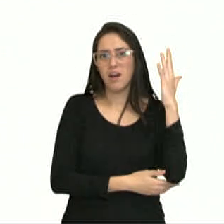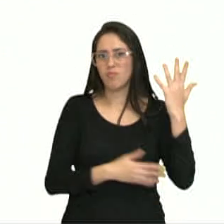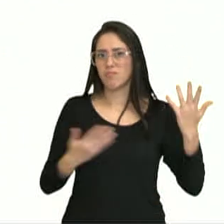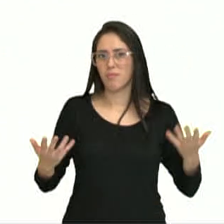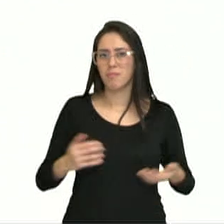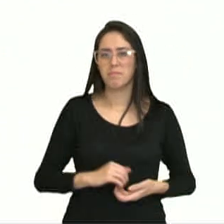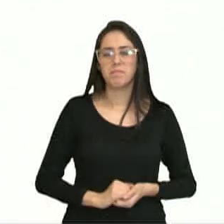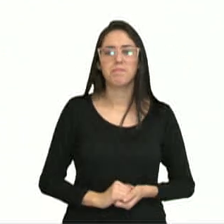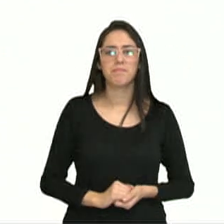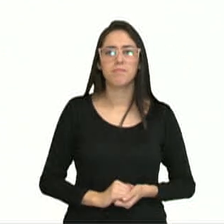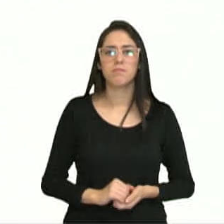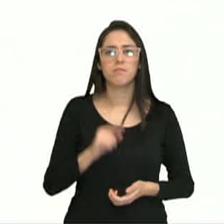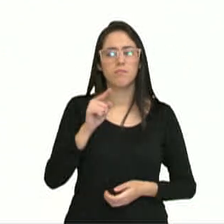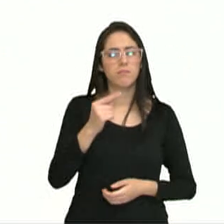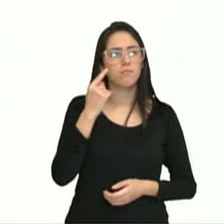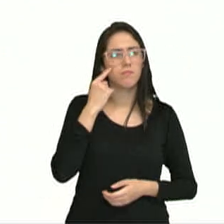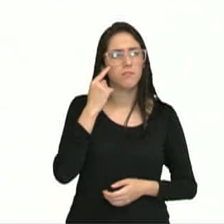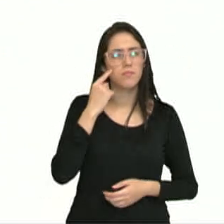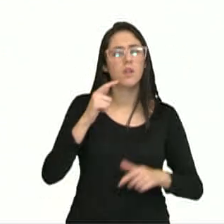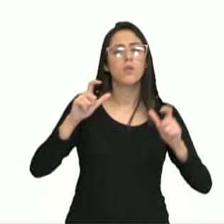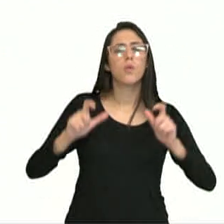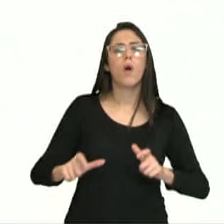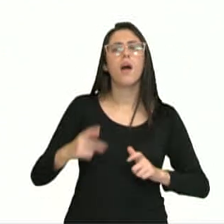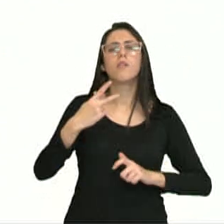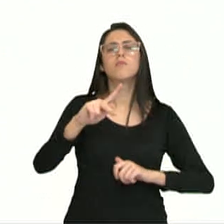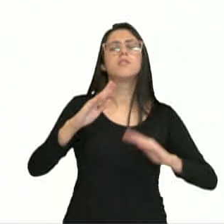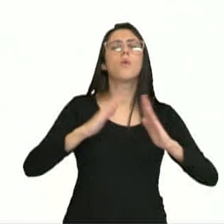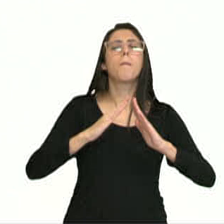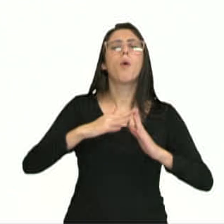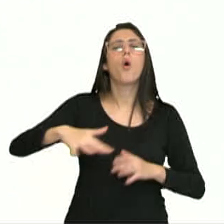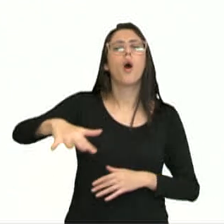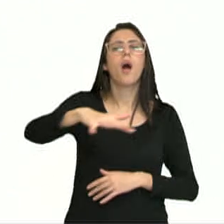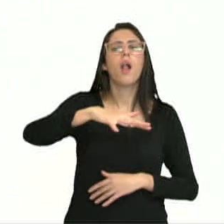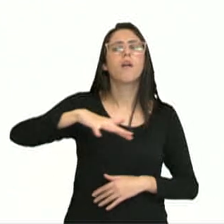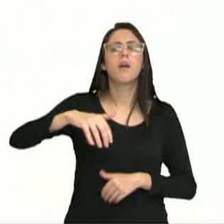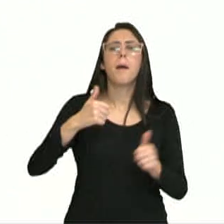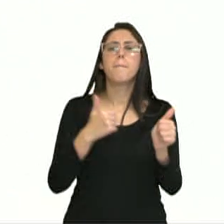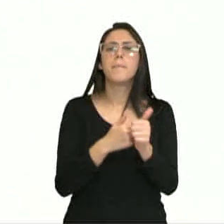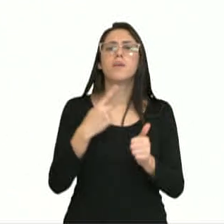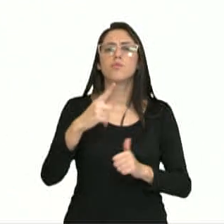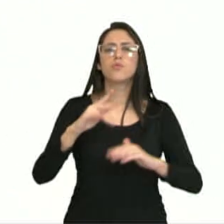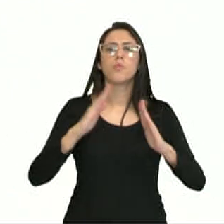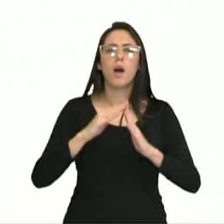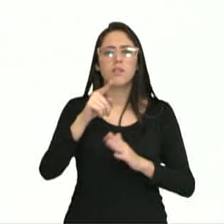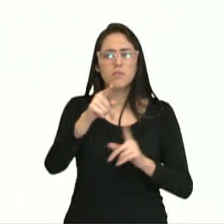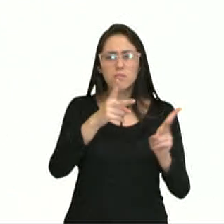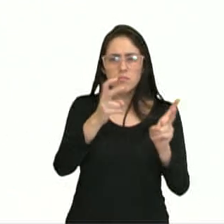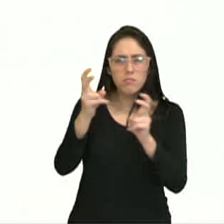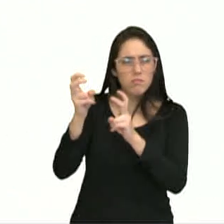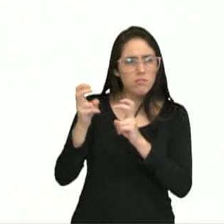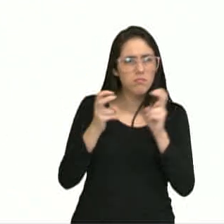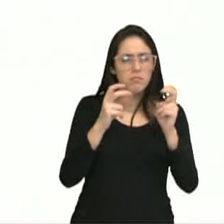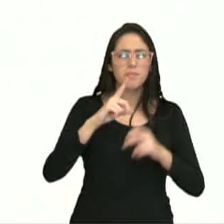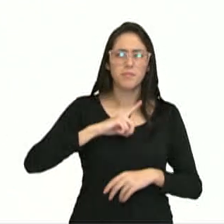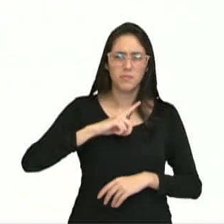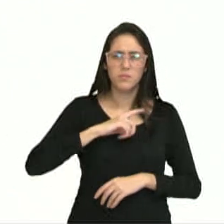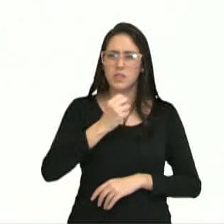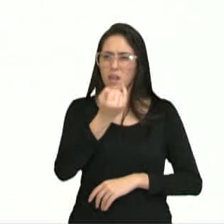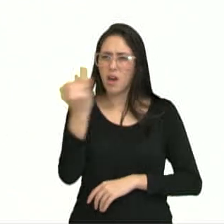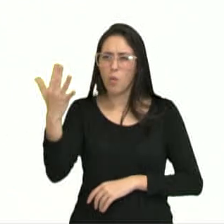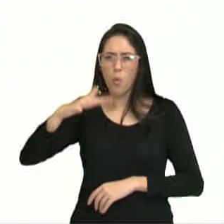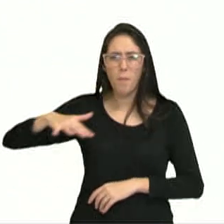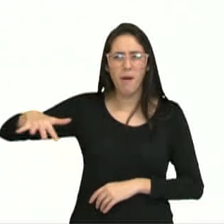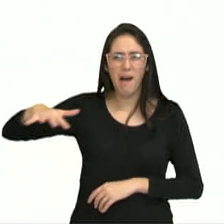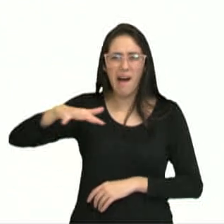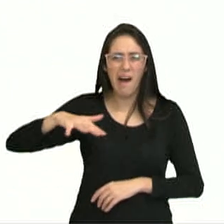lugar. Observe o local onde você mora. Olha aí perto da sua casa. E escreva se existem áreas